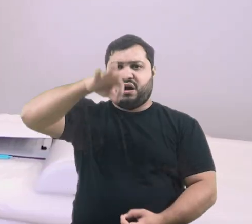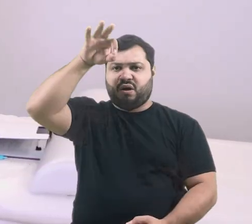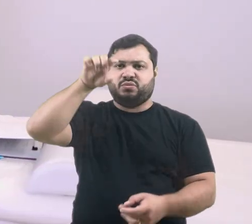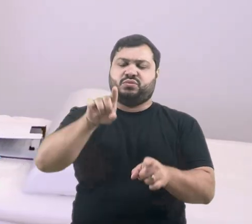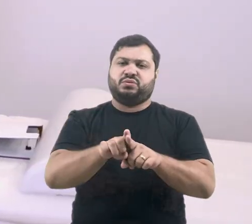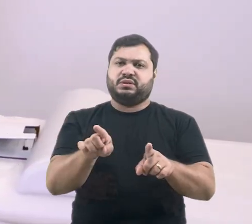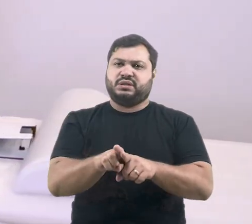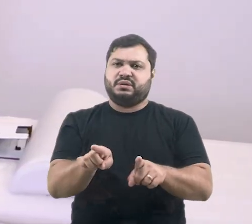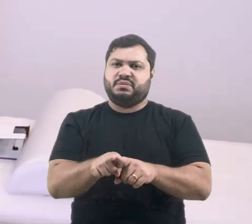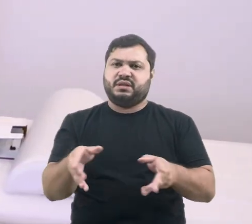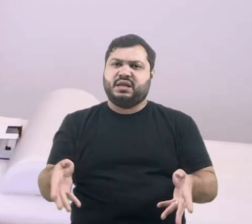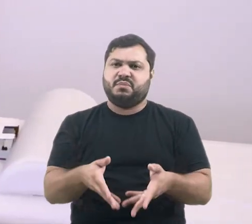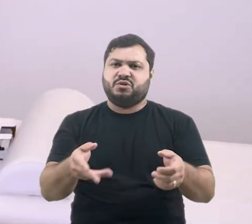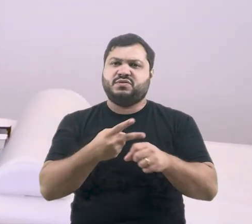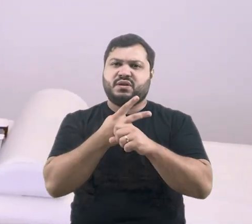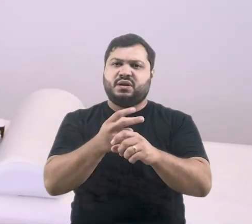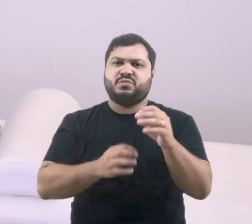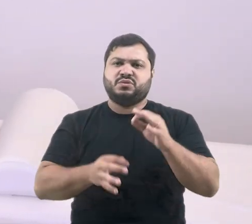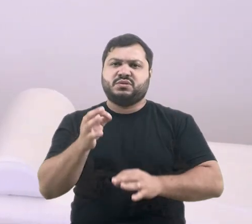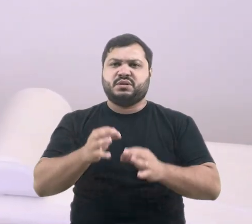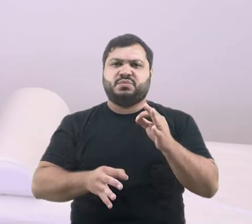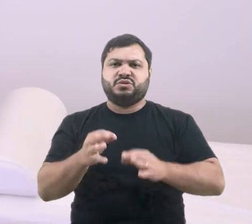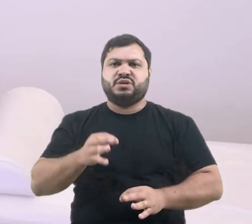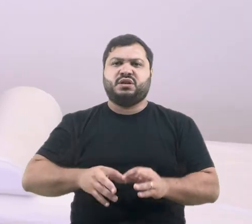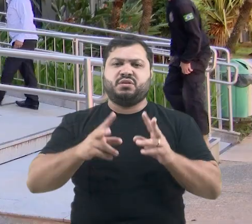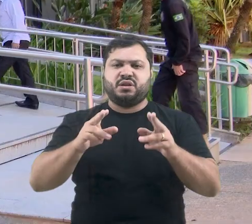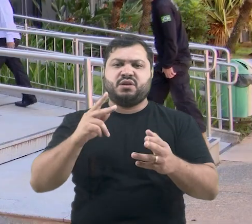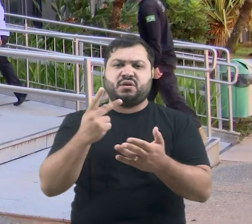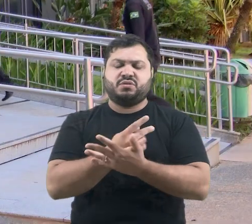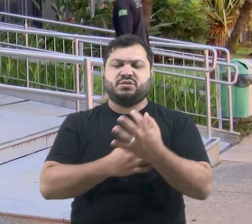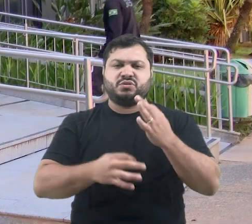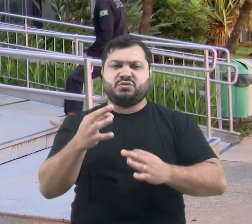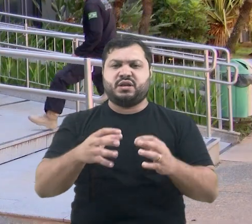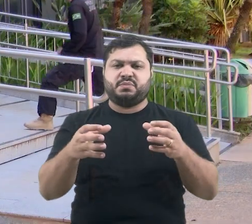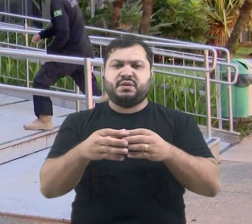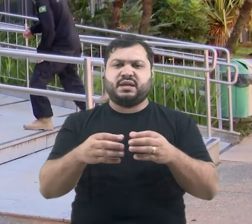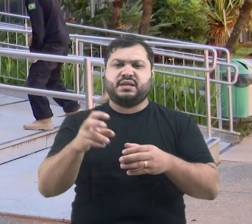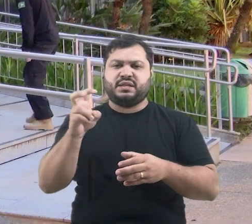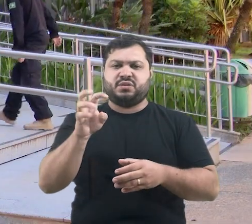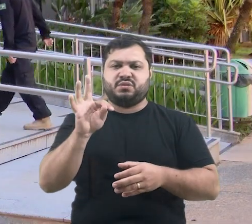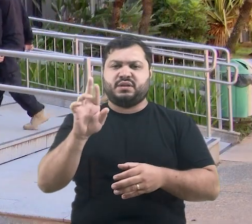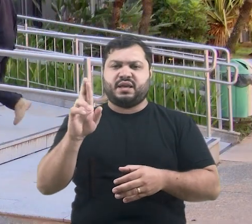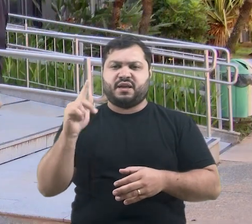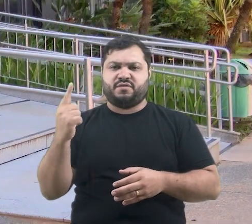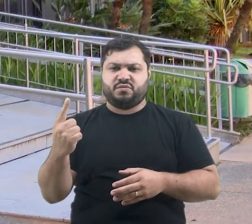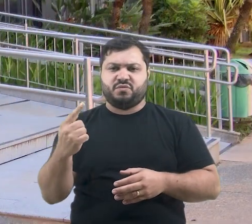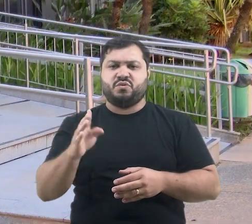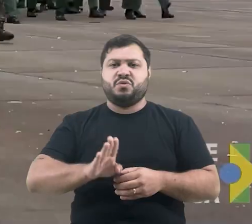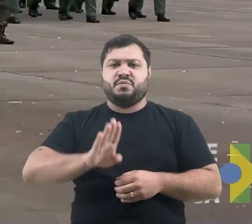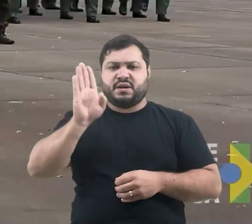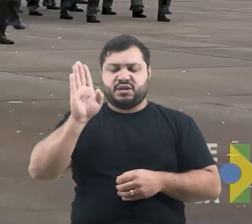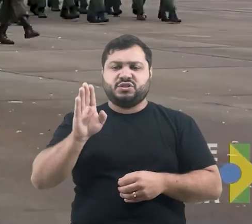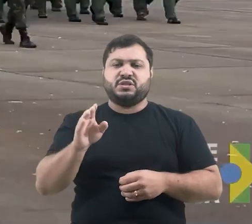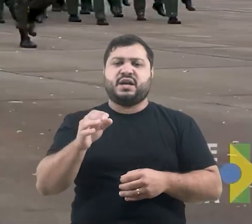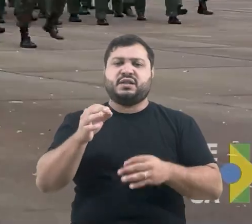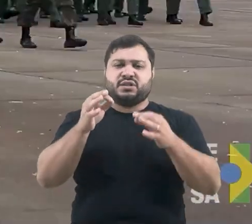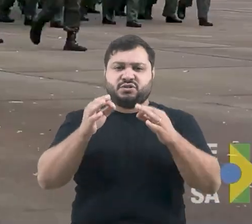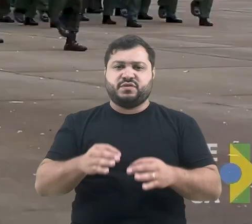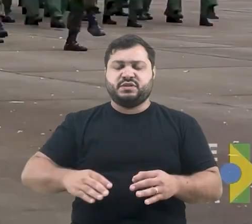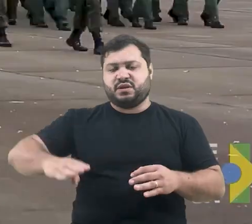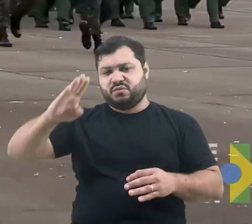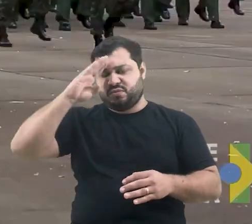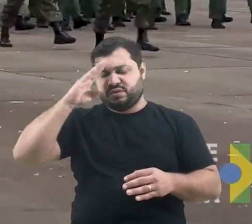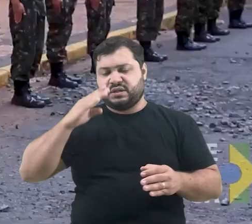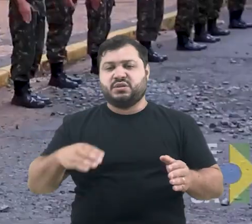A altura também tem motivado a busca por direitos, como no caso julgado pela 5ª turma do TRF1. Uma candidata ao cargo